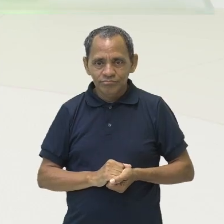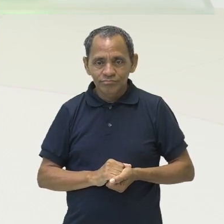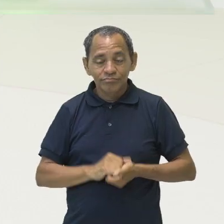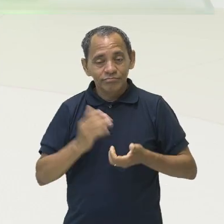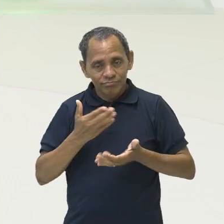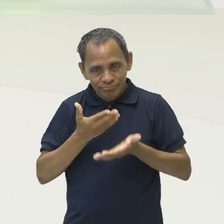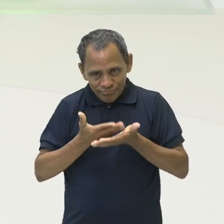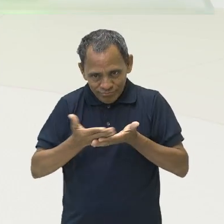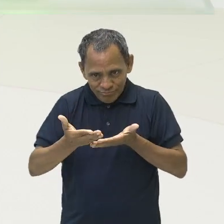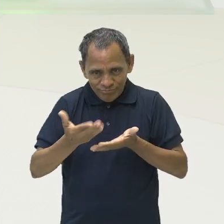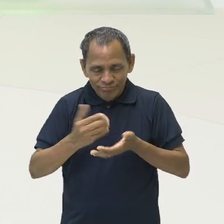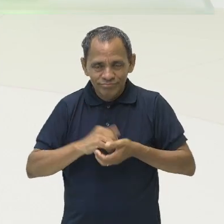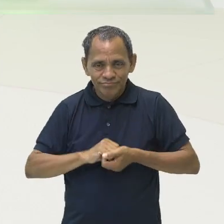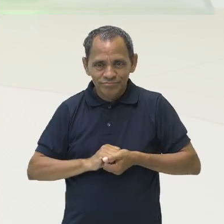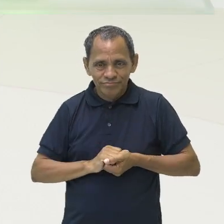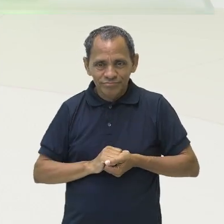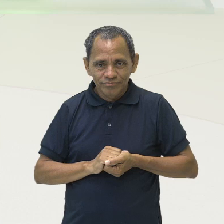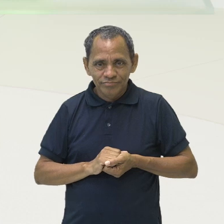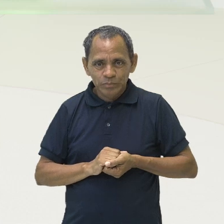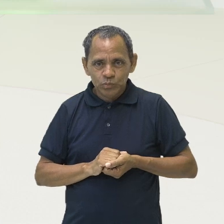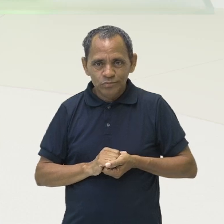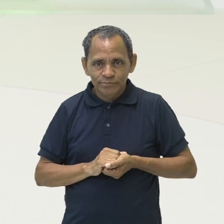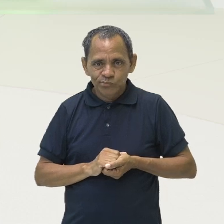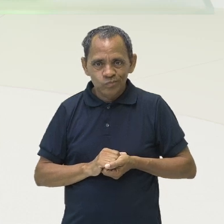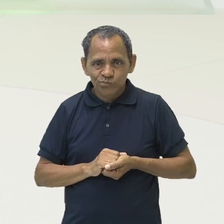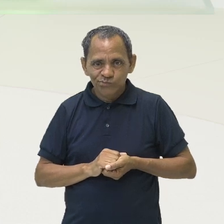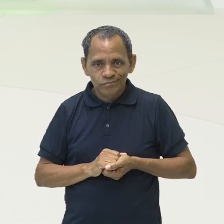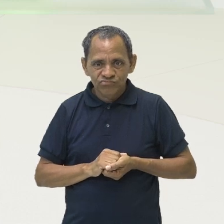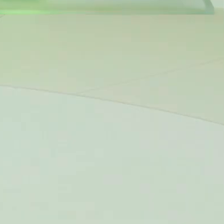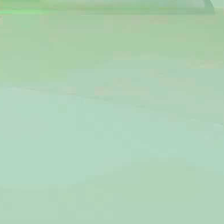Então, agora vamos para a nossa aula.